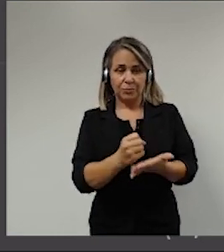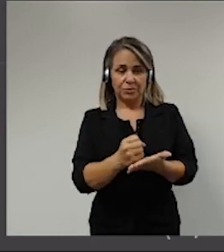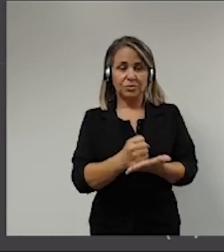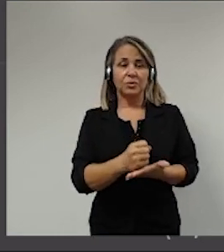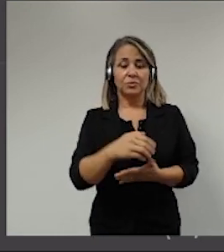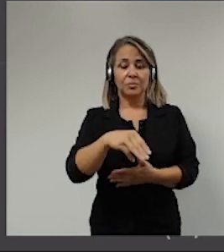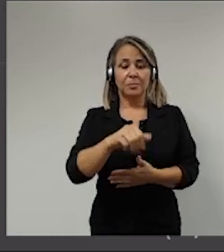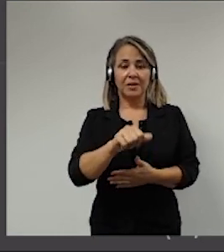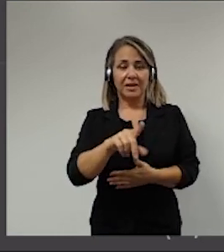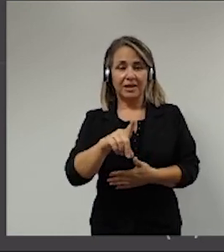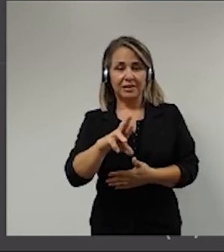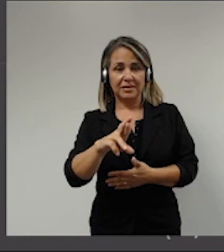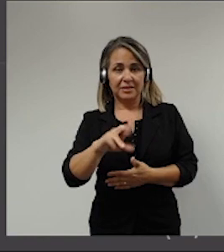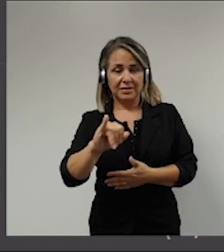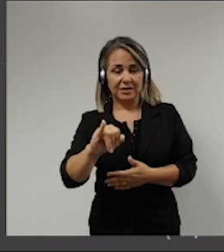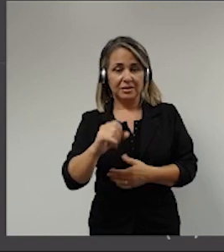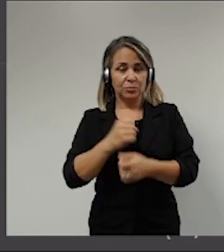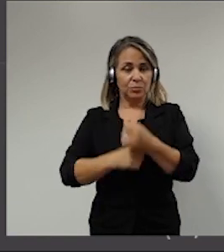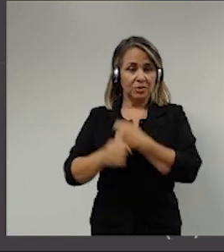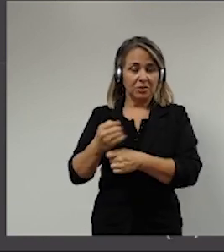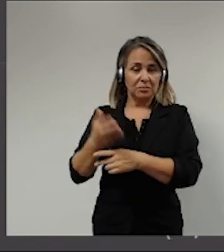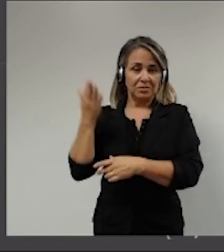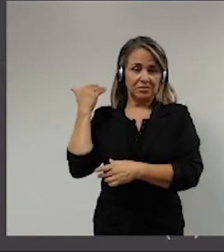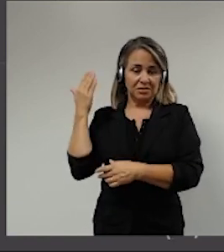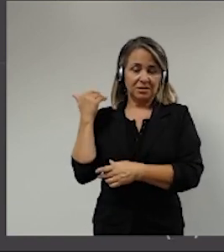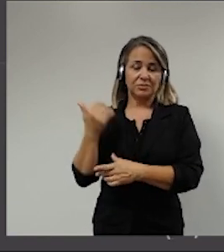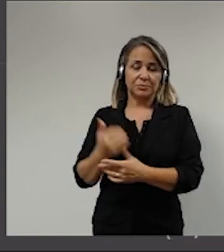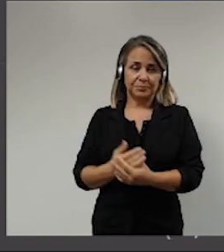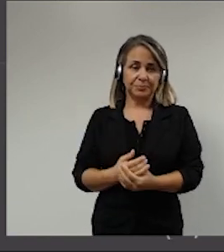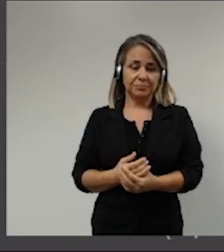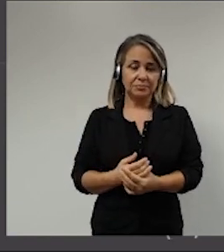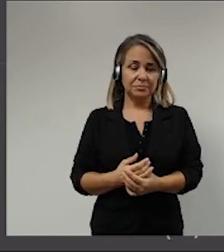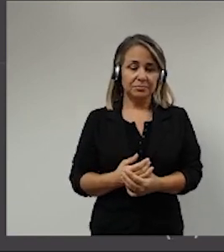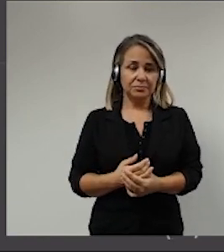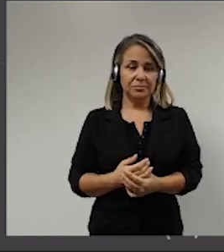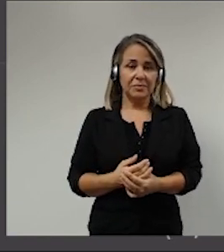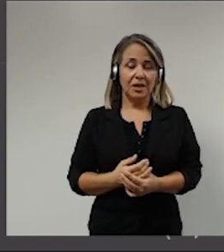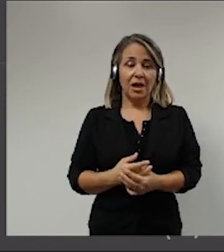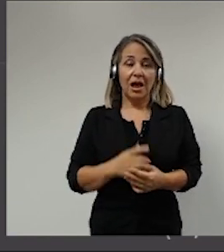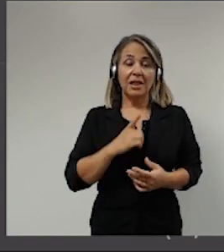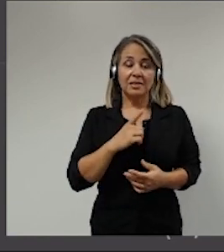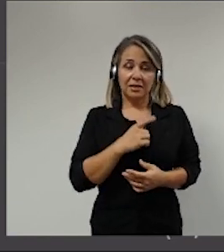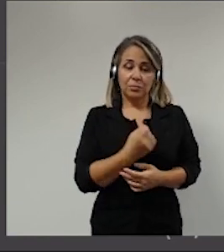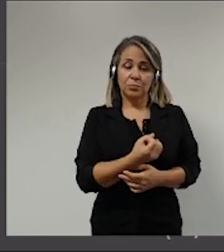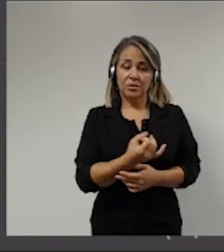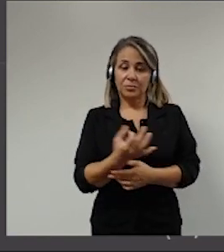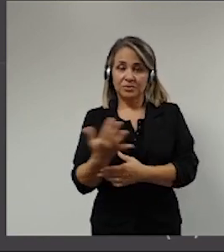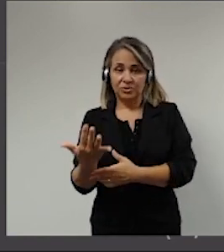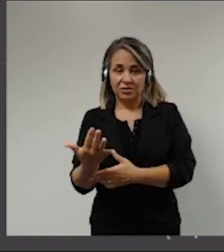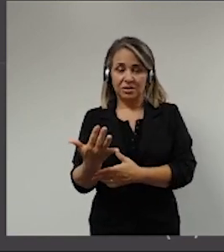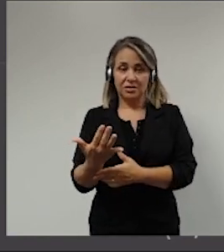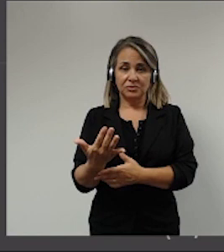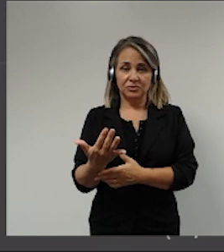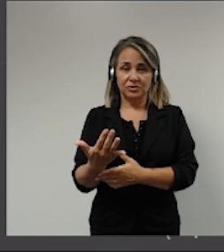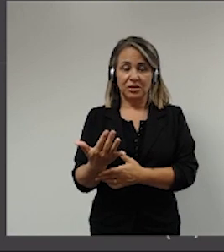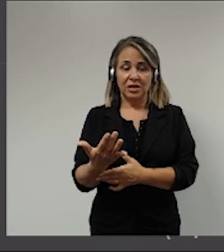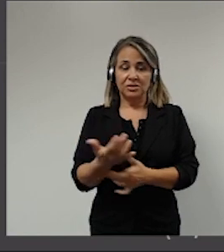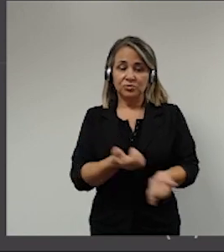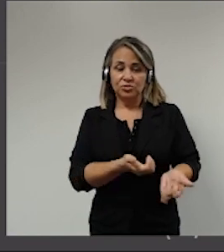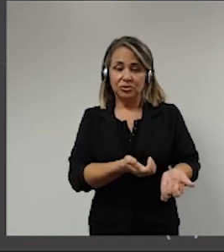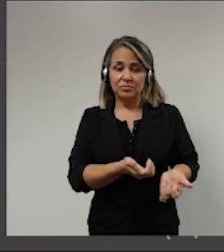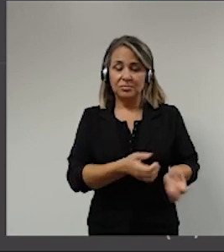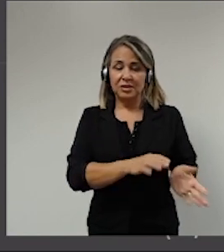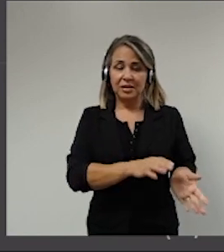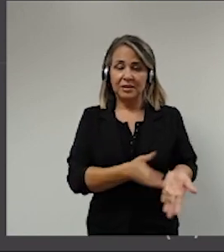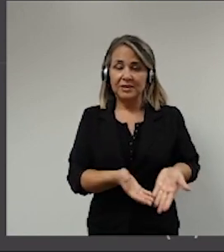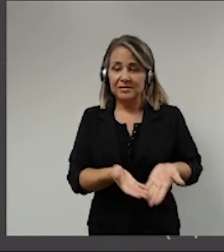o Protocolo de Madrid no ano passado, em meados do ano passado, e aqui eu coloquei um número para vocês de designações de